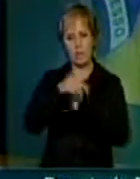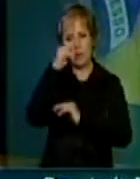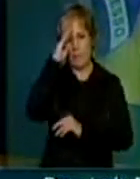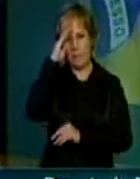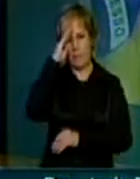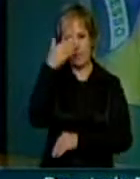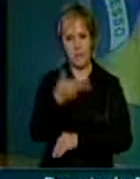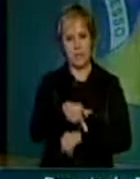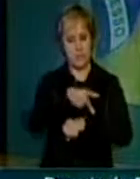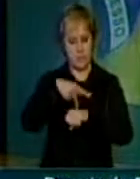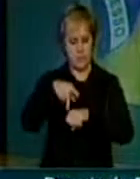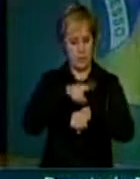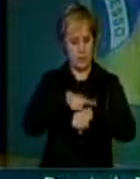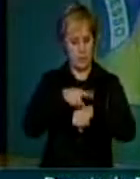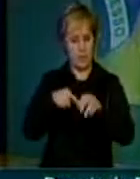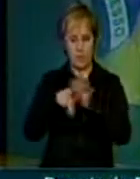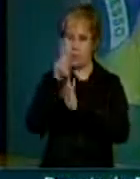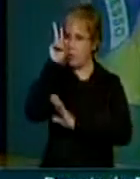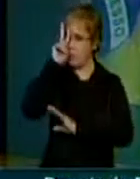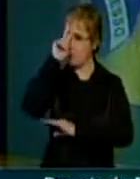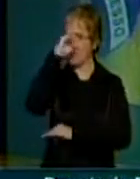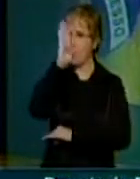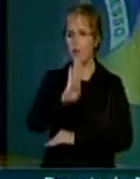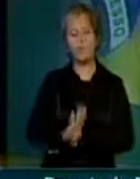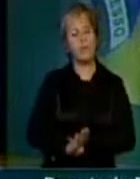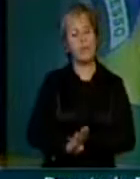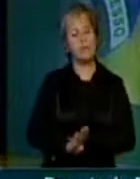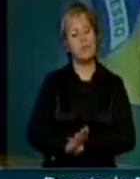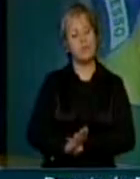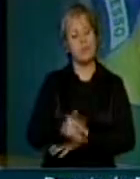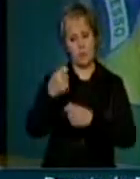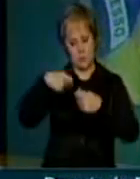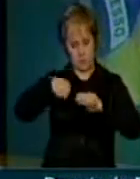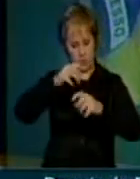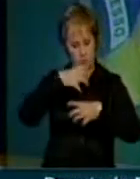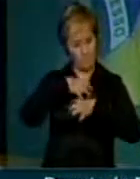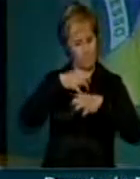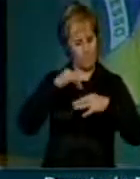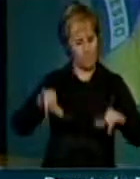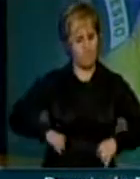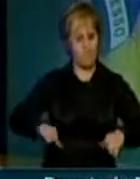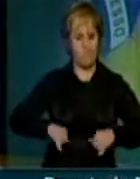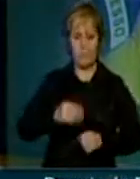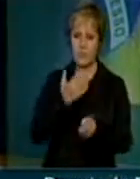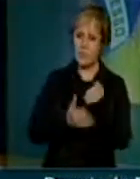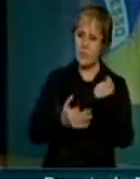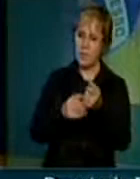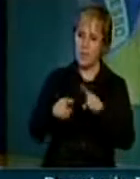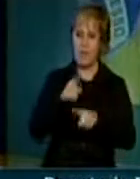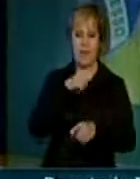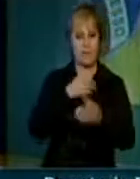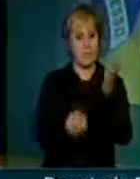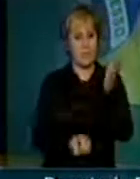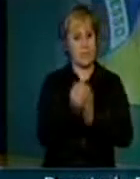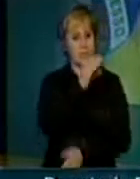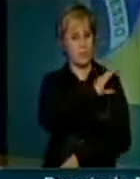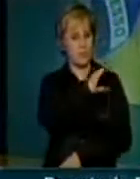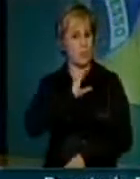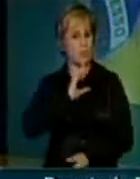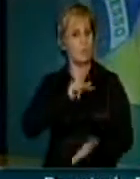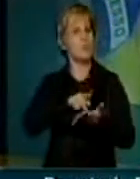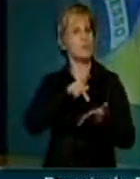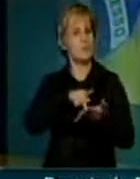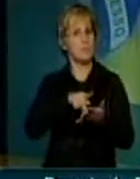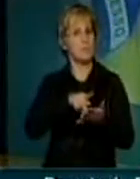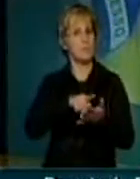país e esse período da história brasileira que nos fez sangrar, a Comissão da Verdade é